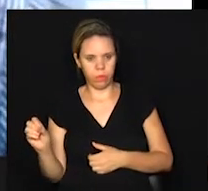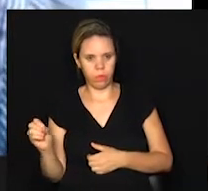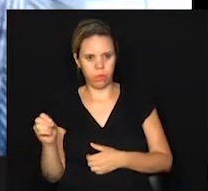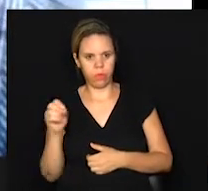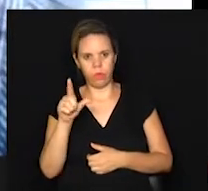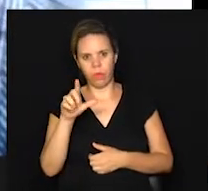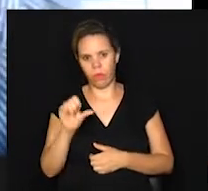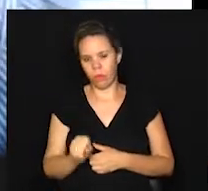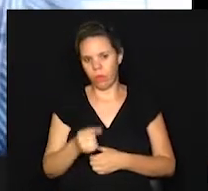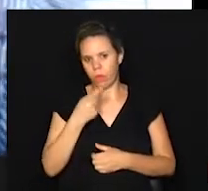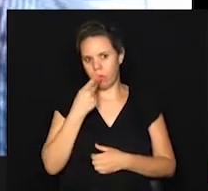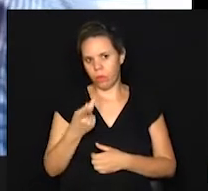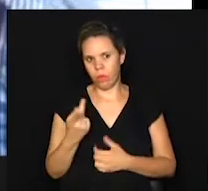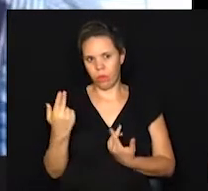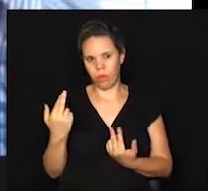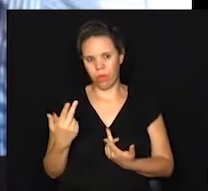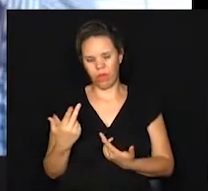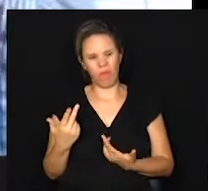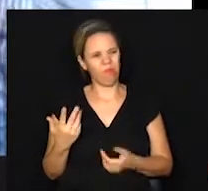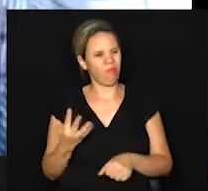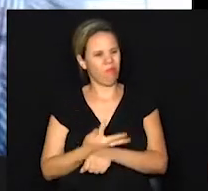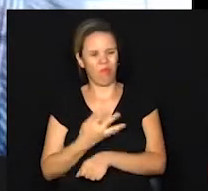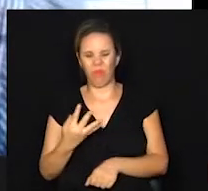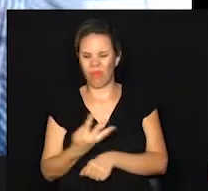comentaram, é estarrecedor.